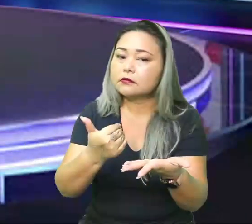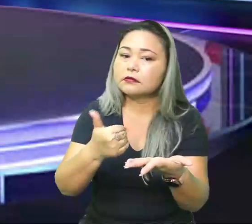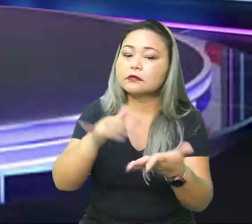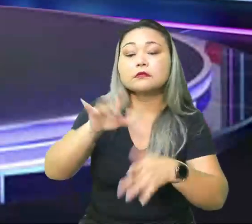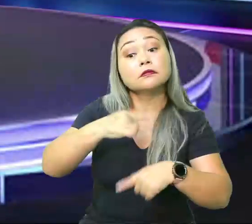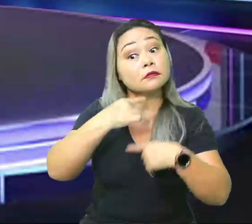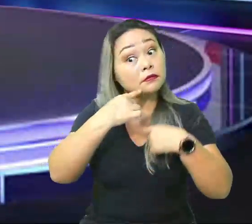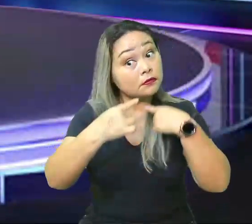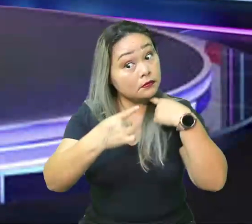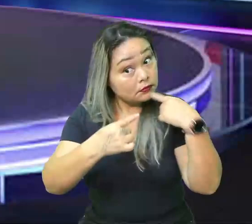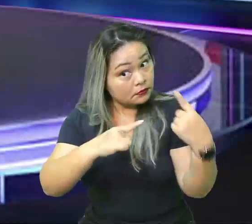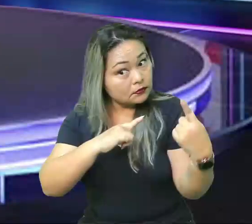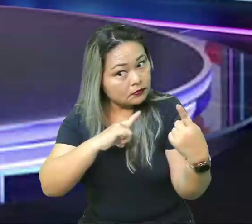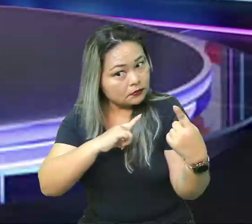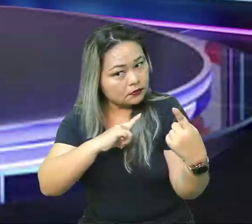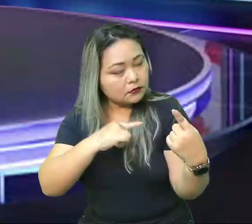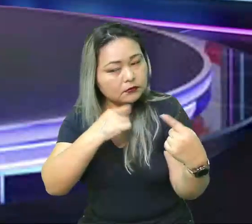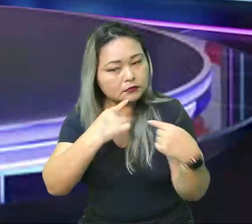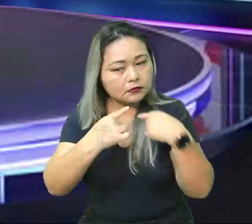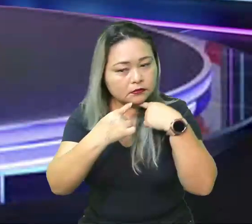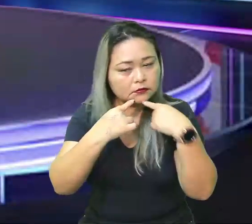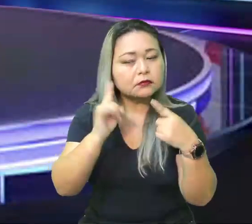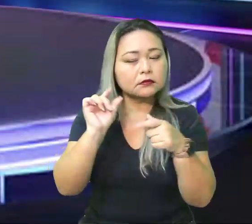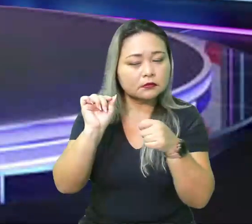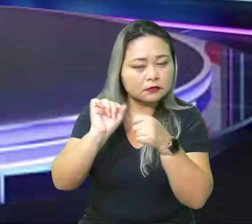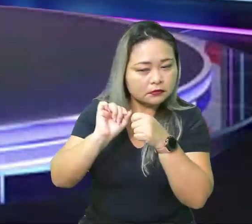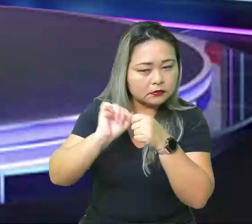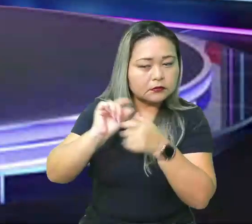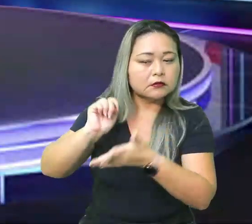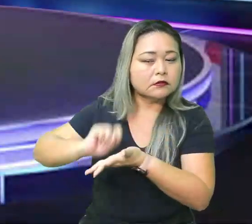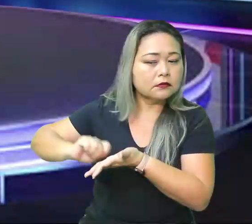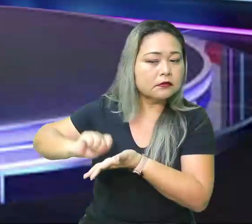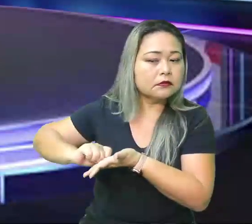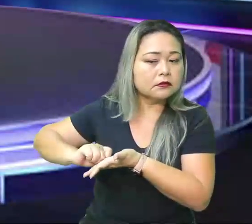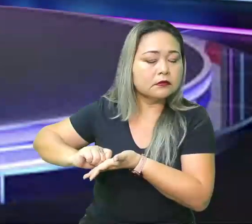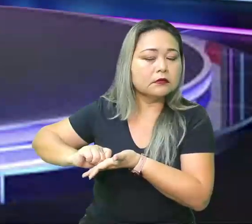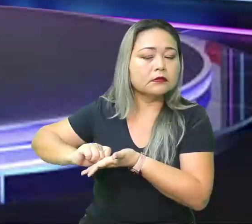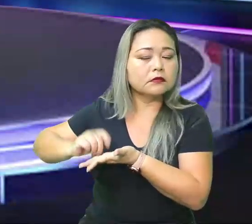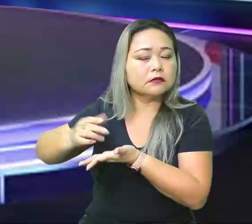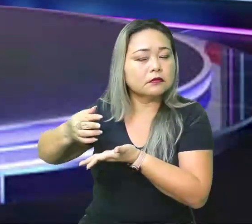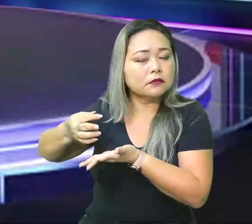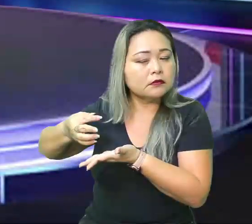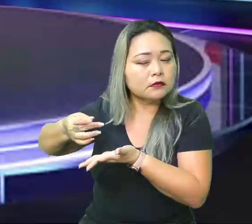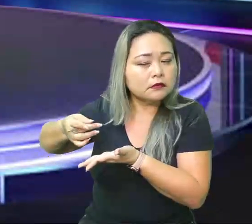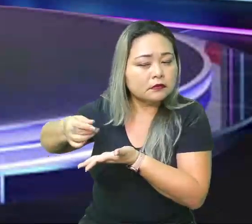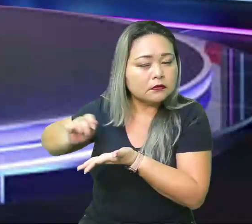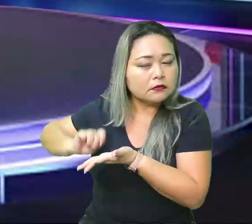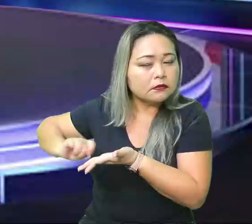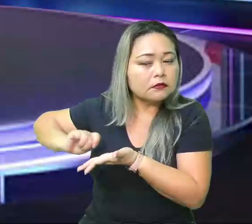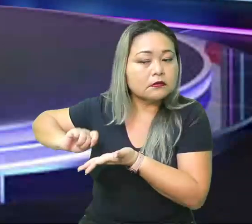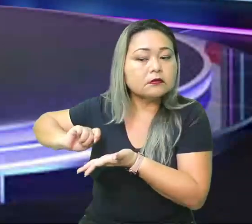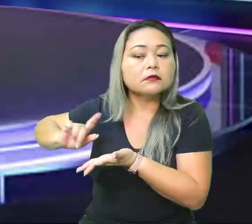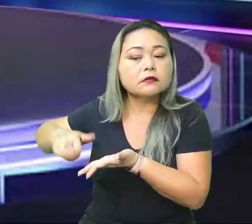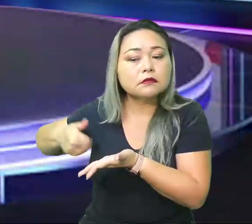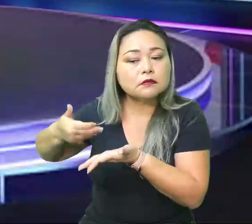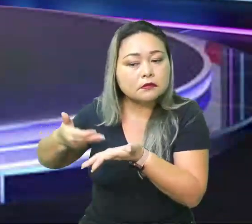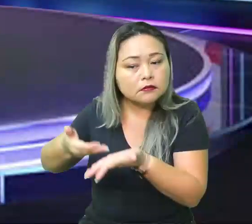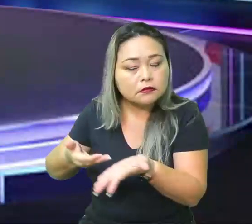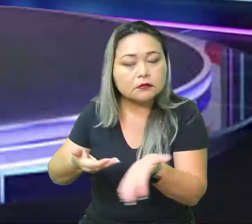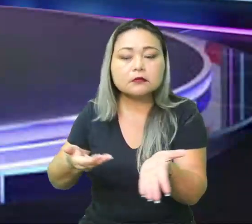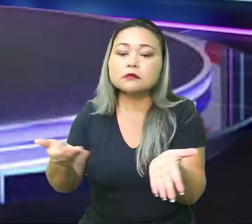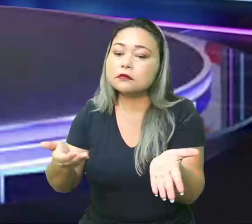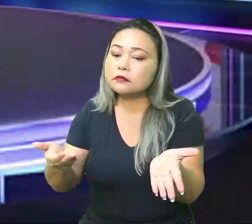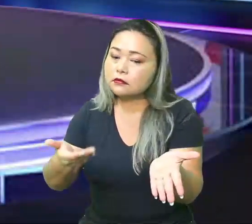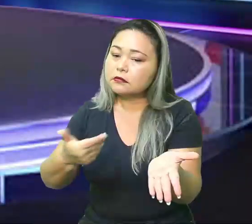aquelas dúvidas, né, que você fez o seu registro ali, com detalhes, você traga agora para esse